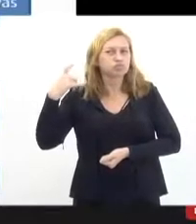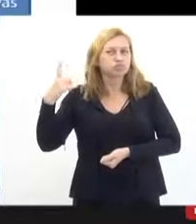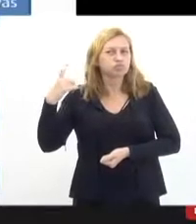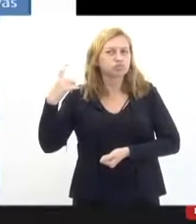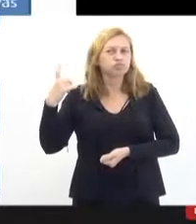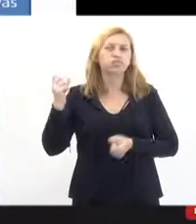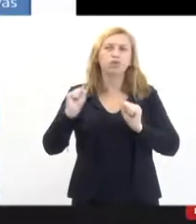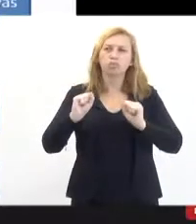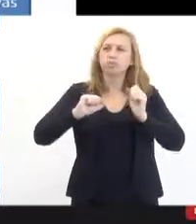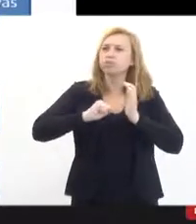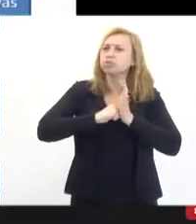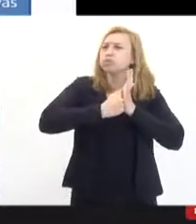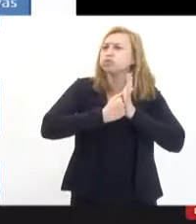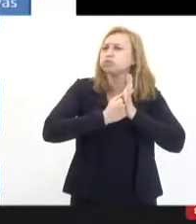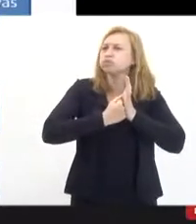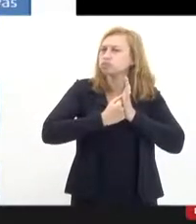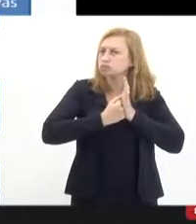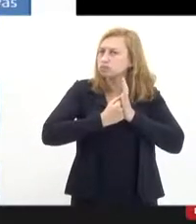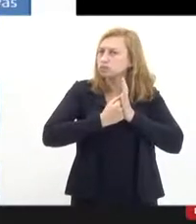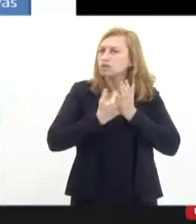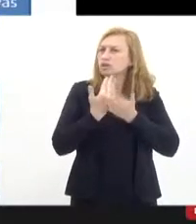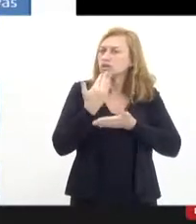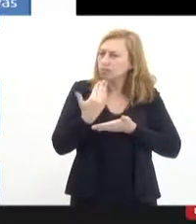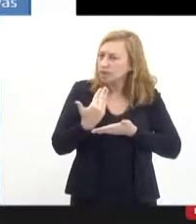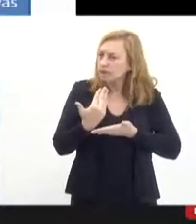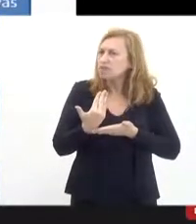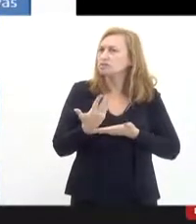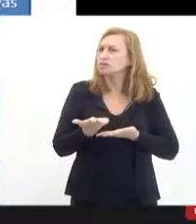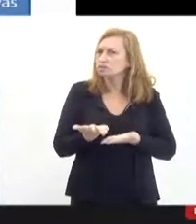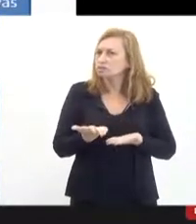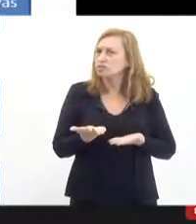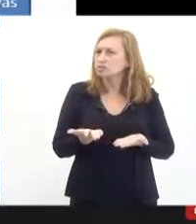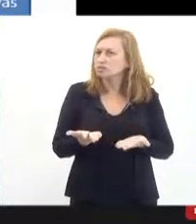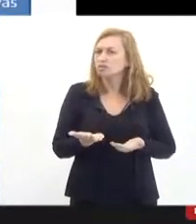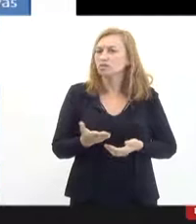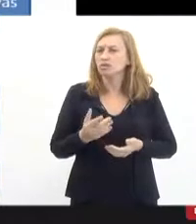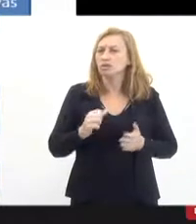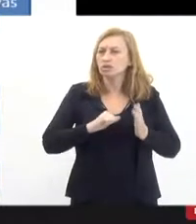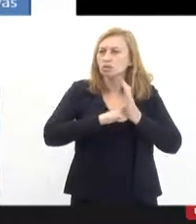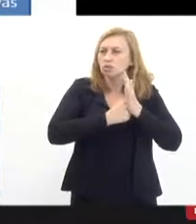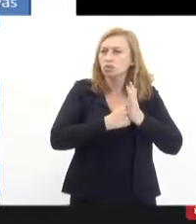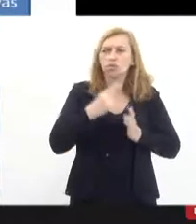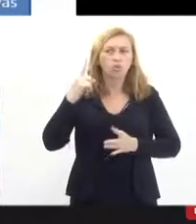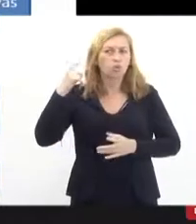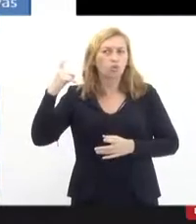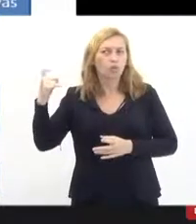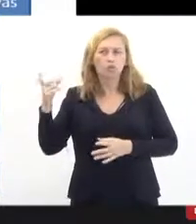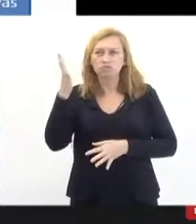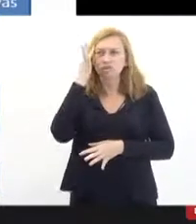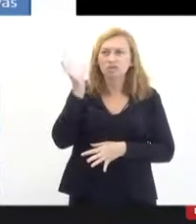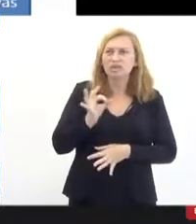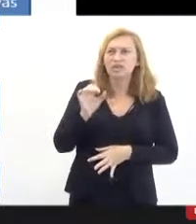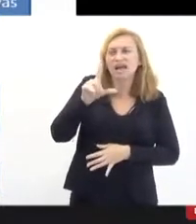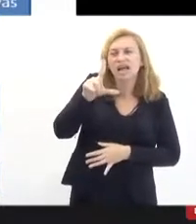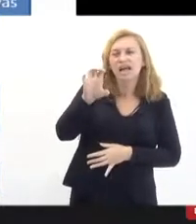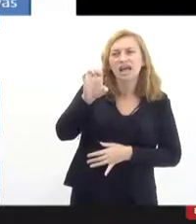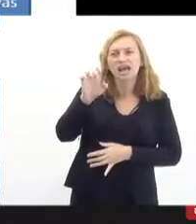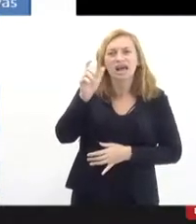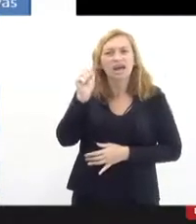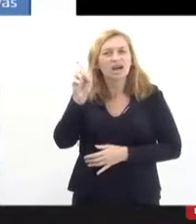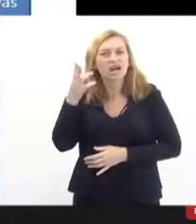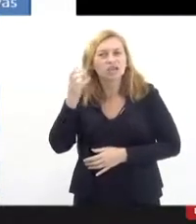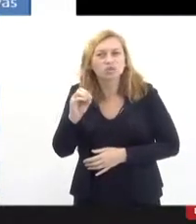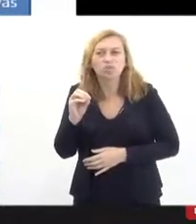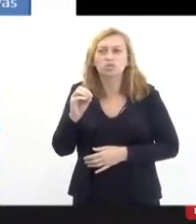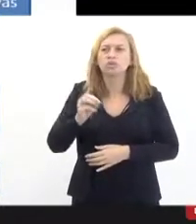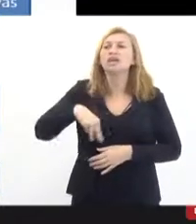aberto? Por favor, quem está com o microfone aberto, fecha. Não sei se é Leandro Damasceno, Marcos Santos.